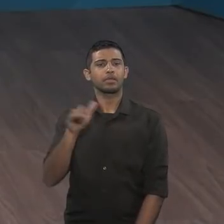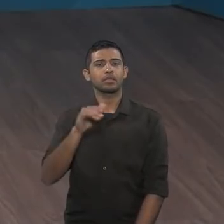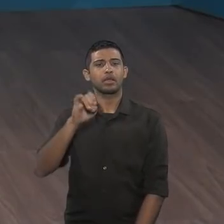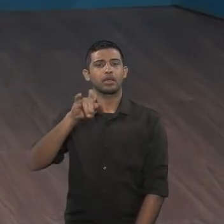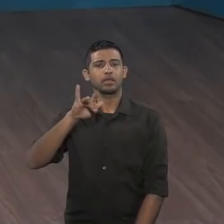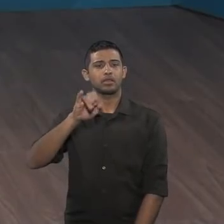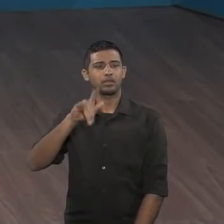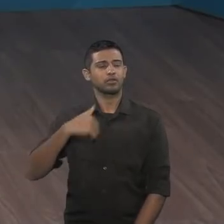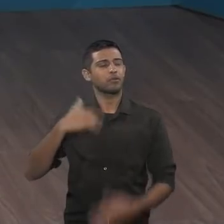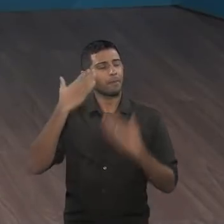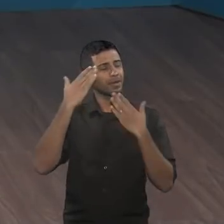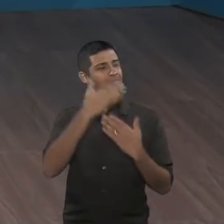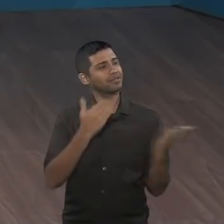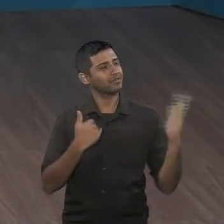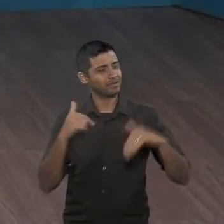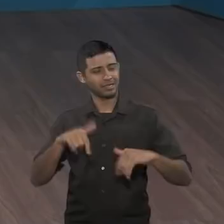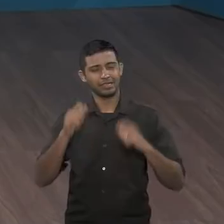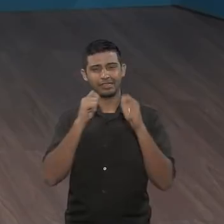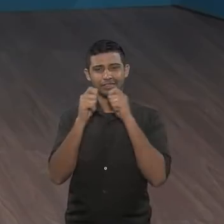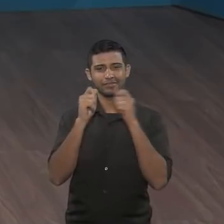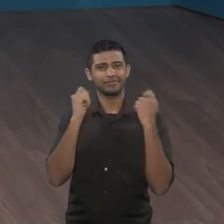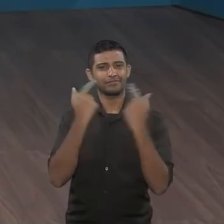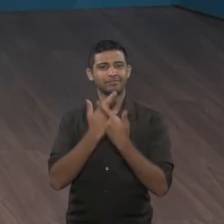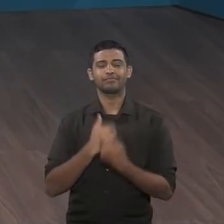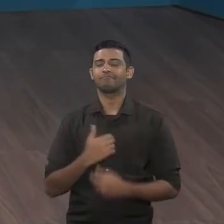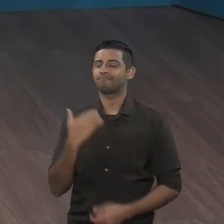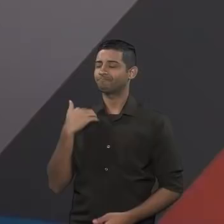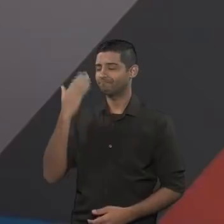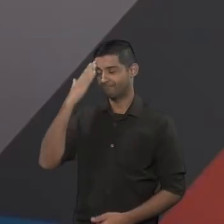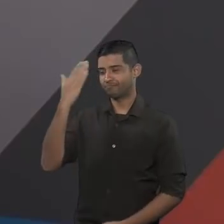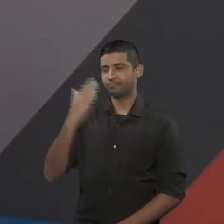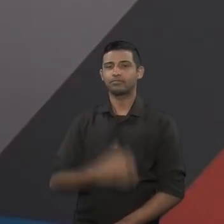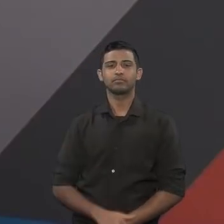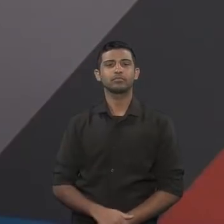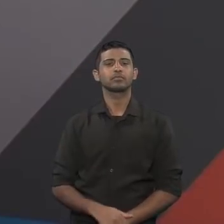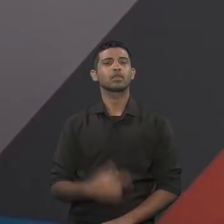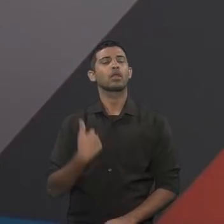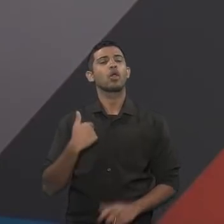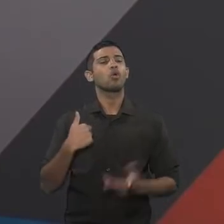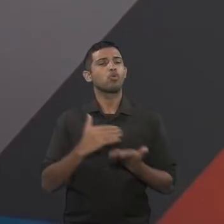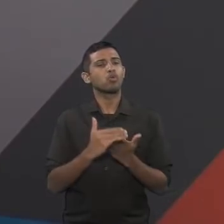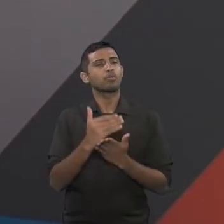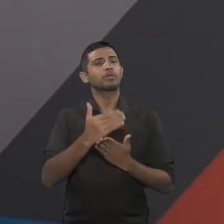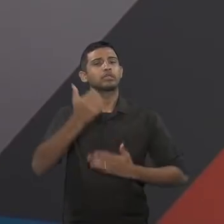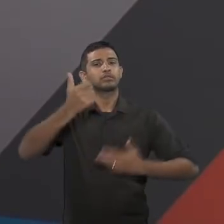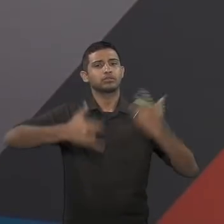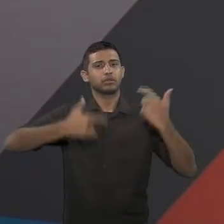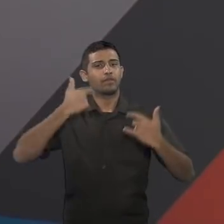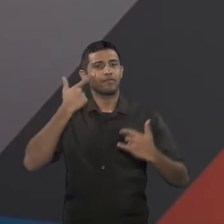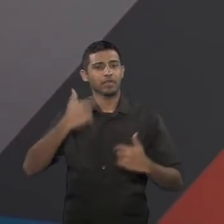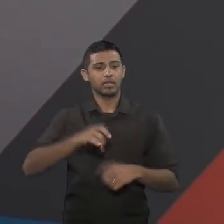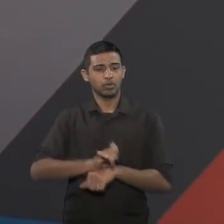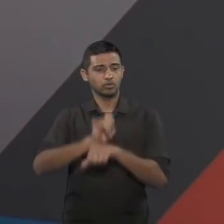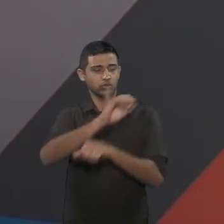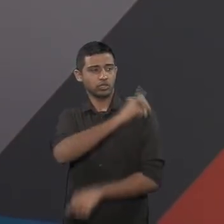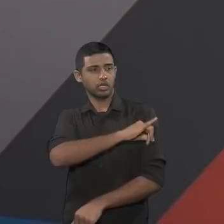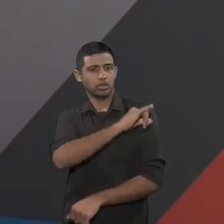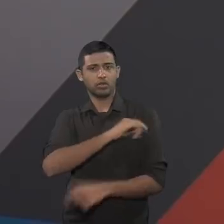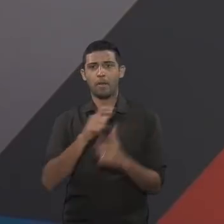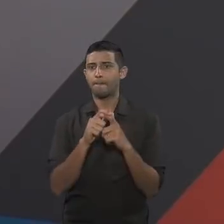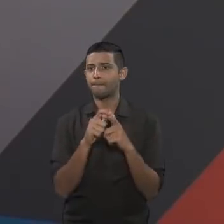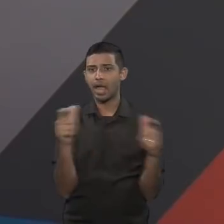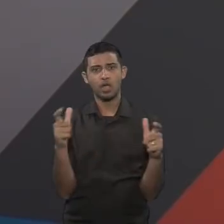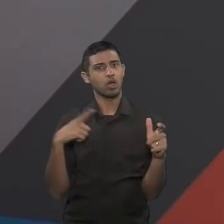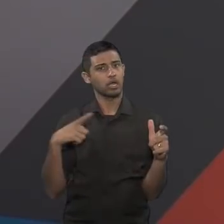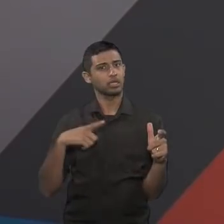pela sua participação aqui no Alerj Entrevista. Eu que agradeço, é um prazer estar aqui com vocês. Deputado, como eu disse na abertura do programa, o estado do Rio é o maior